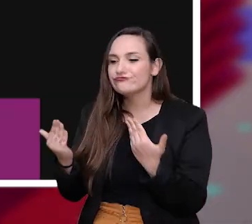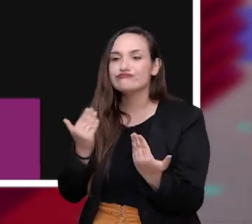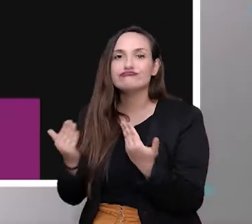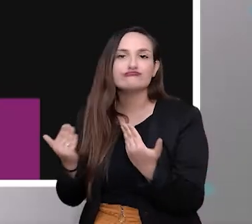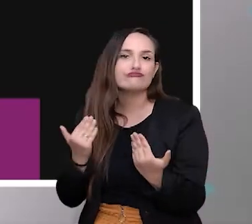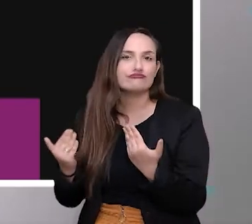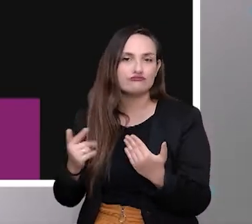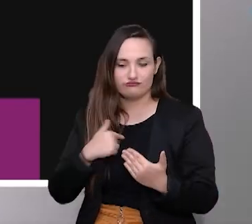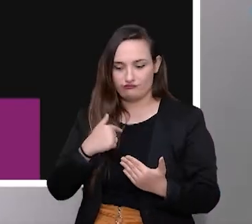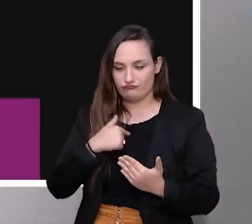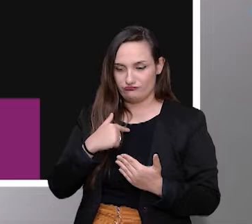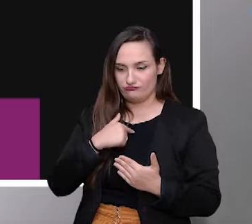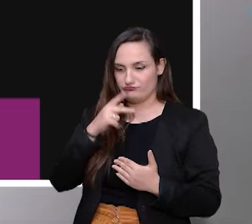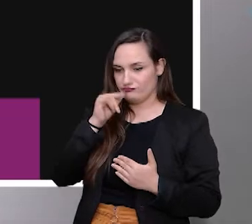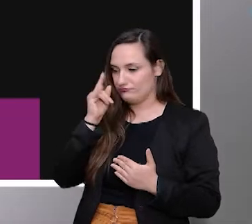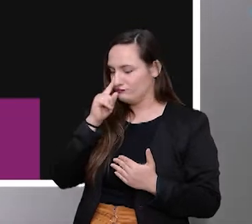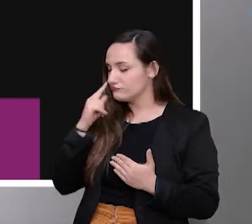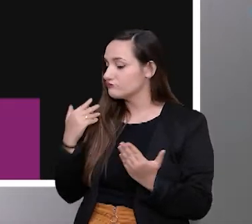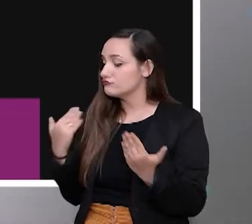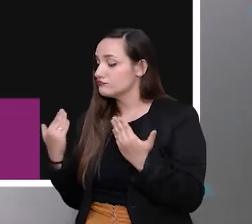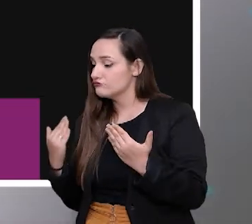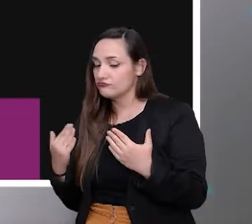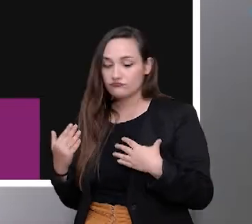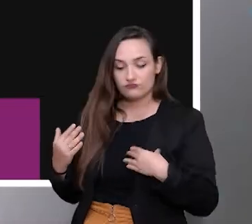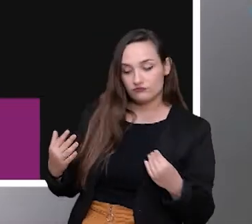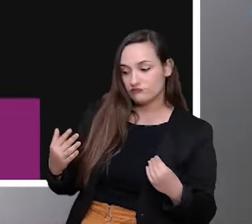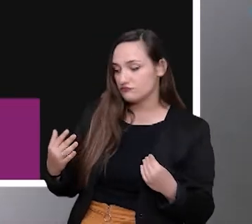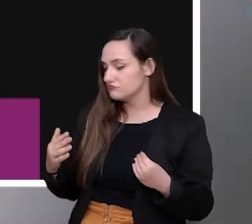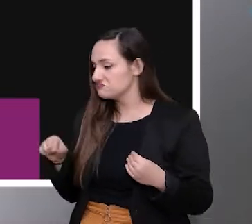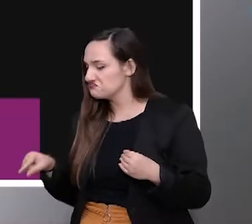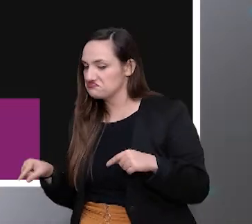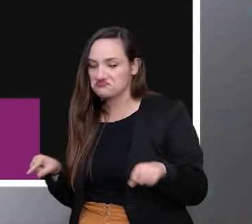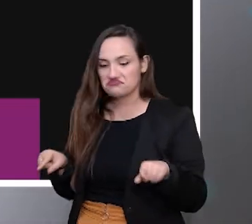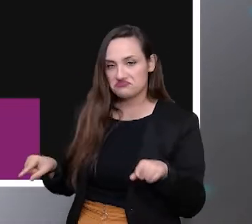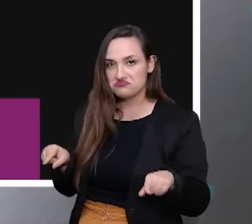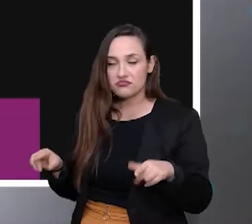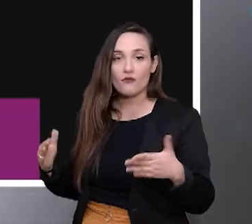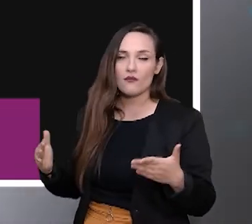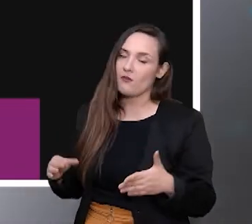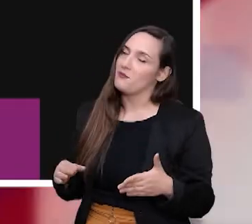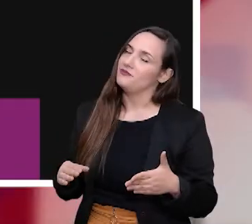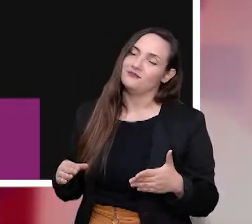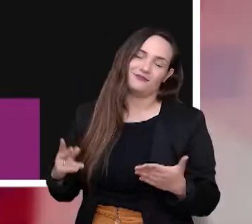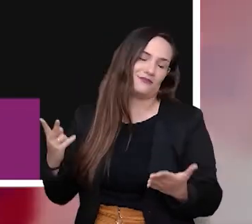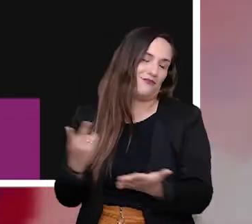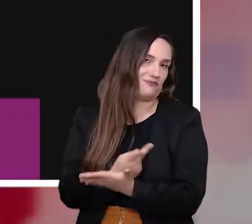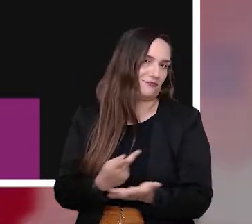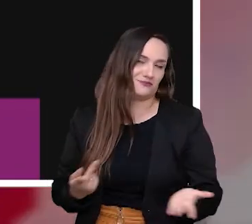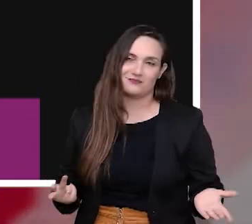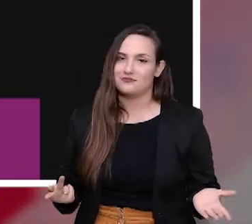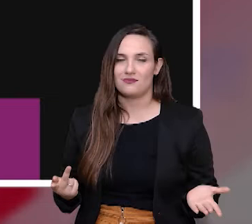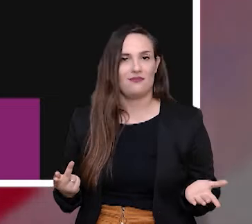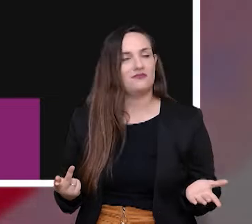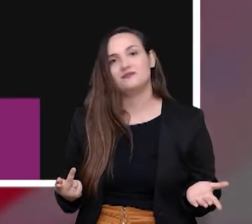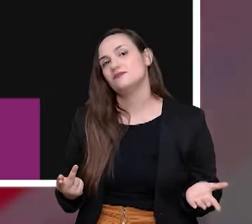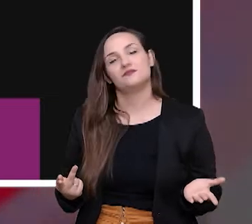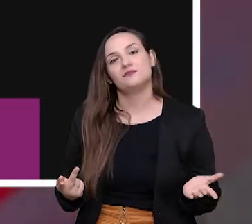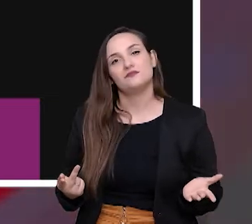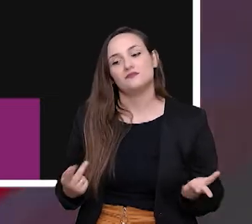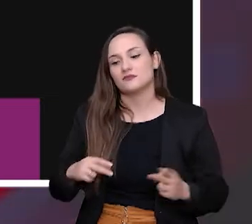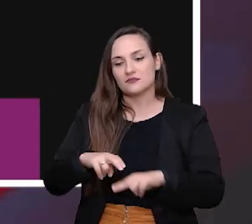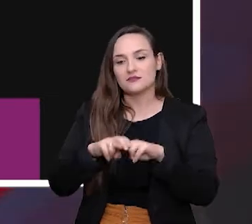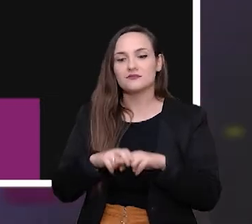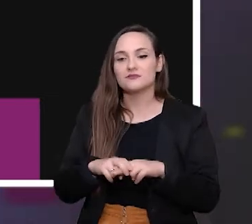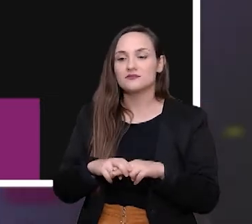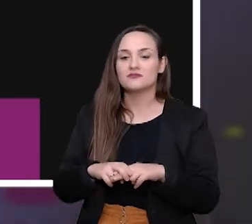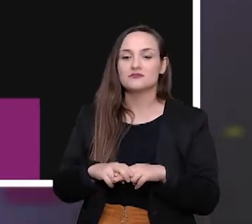filhos. Isso, na verdade, é uma máxima, né? Quando a gente compara, a gente vai instalando, às